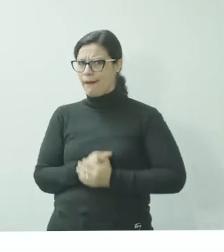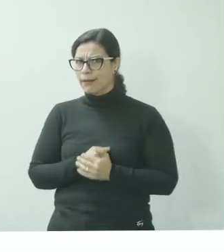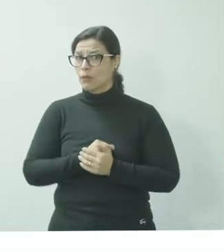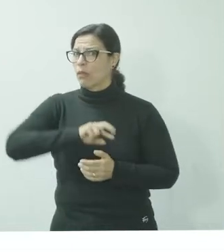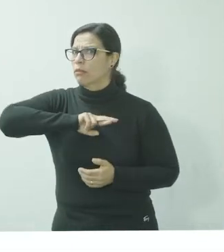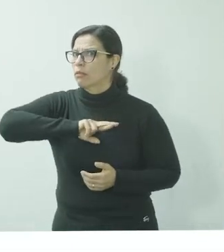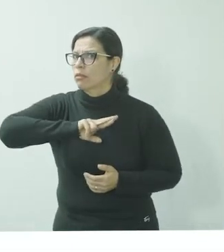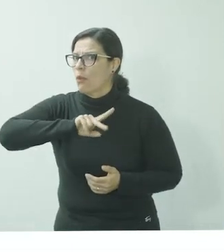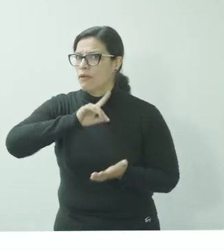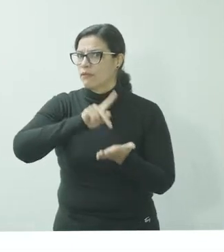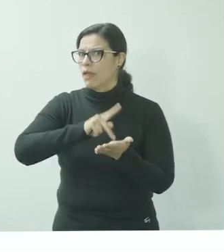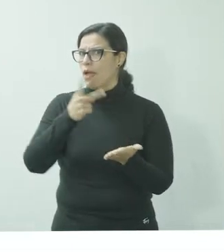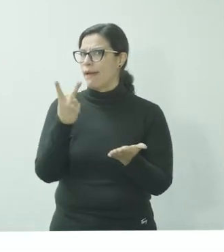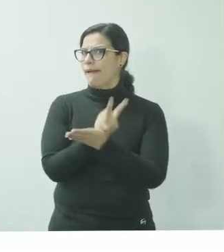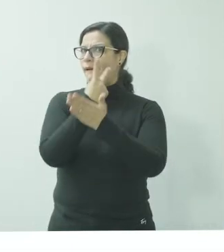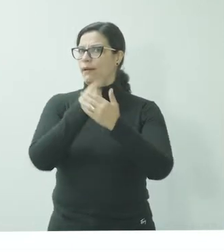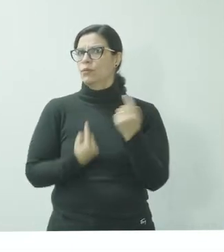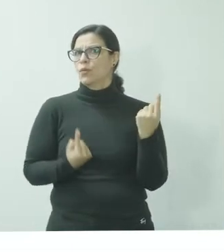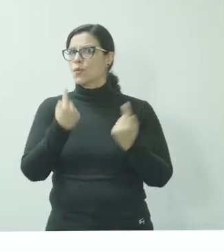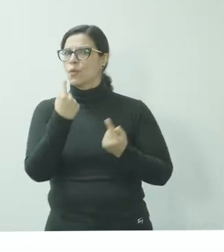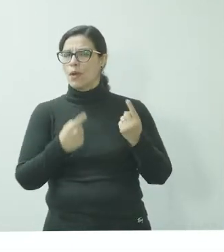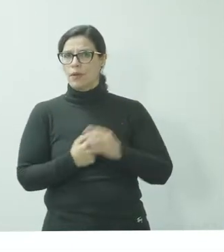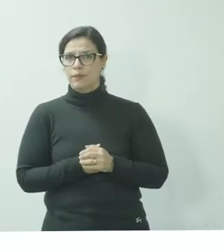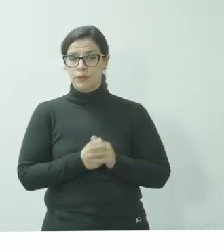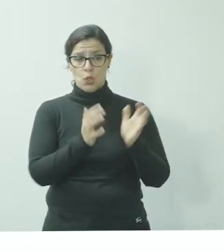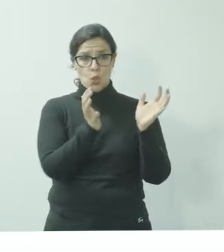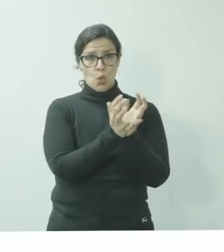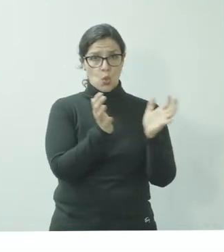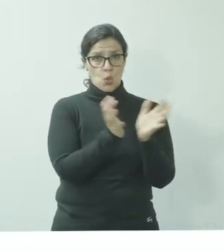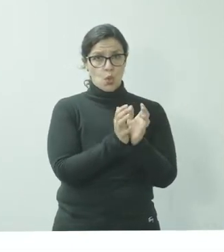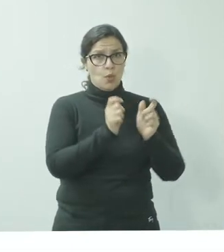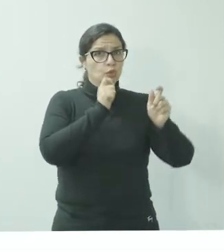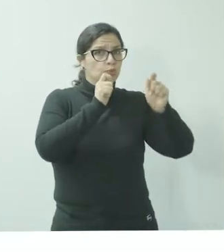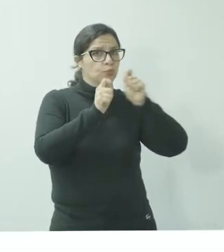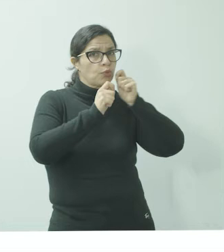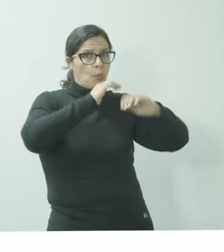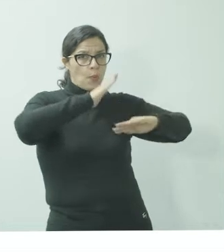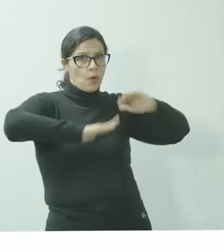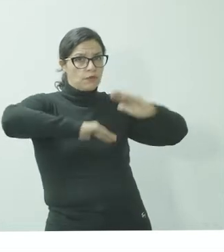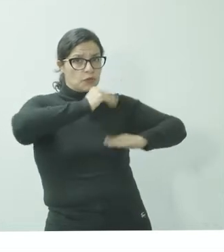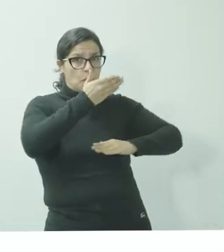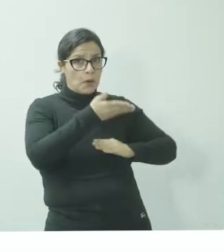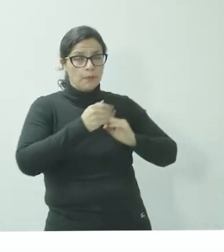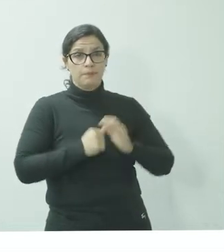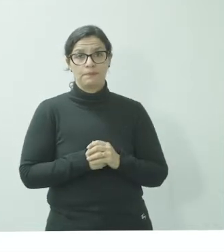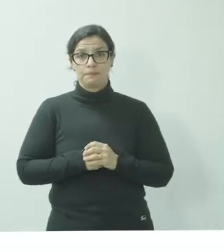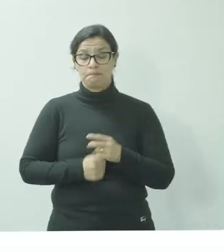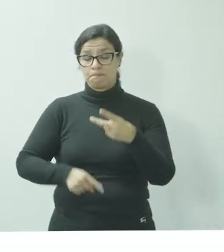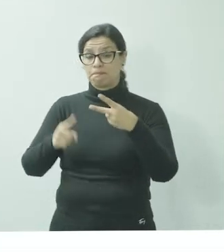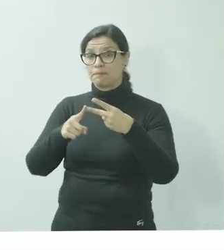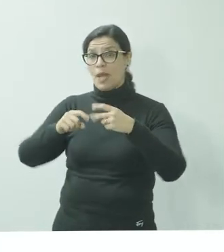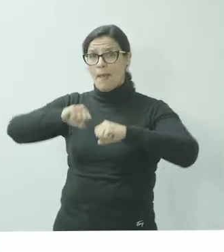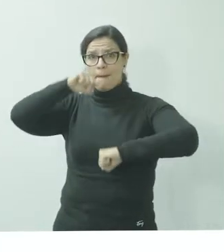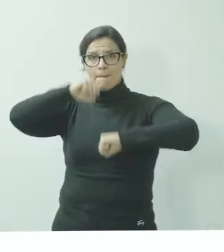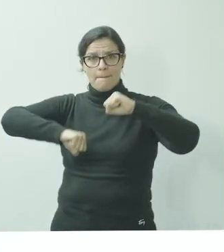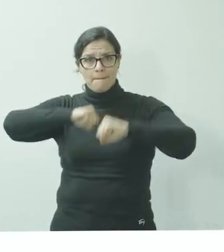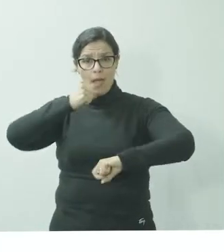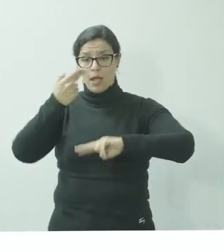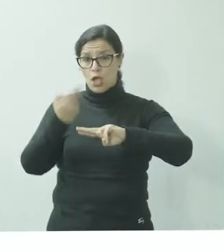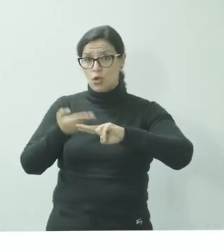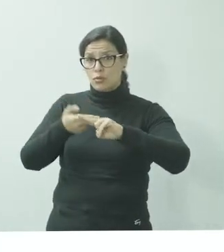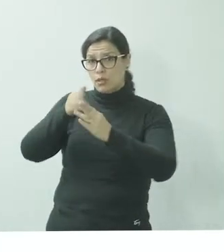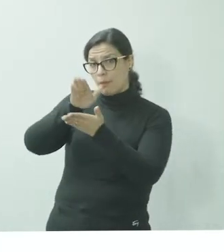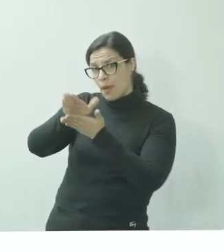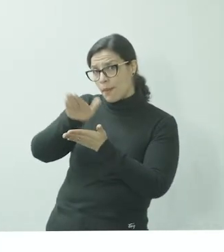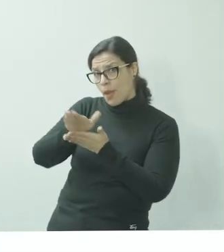está certo grupo de jornalistas máquina usada para